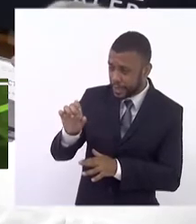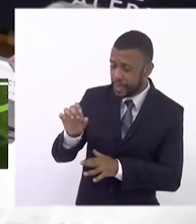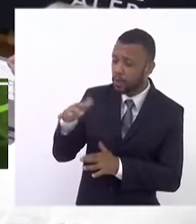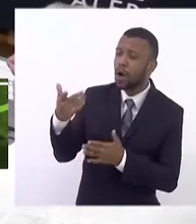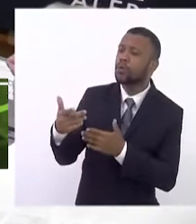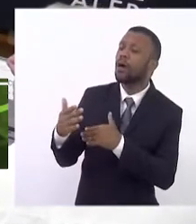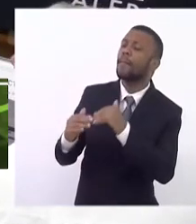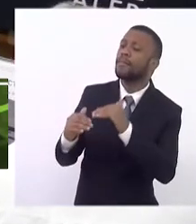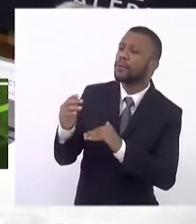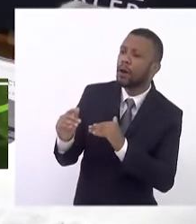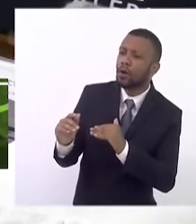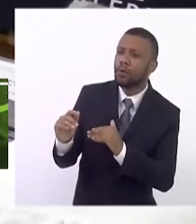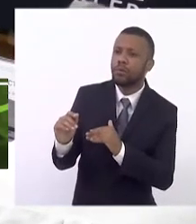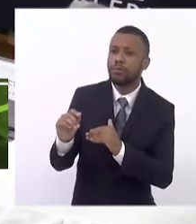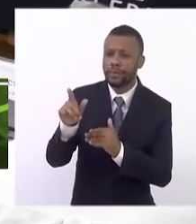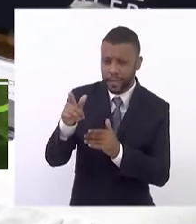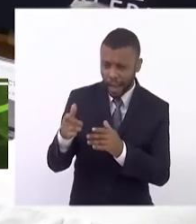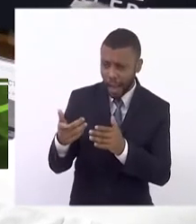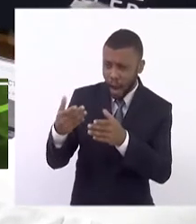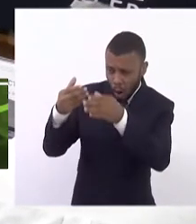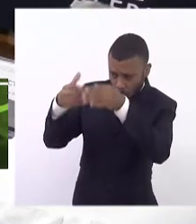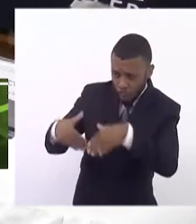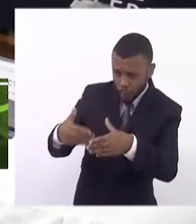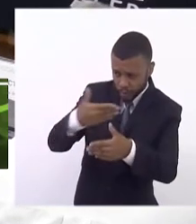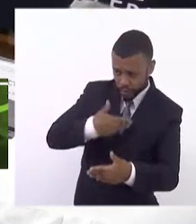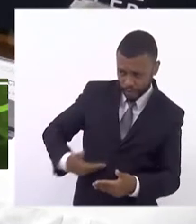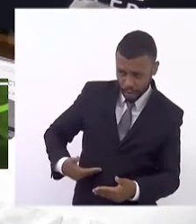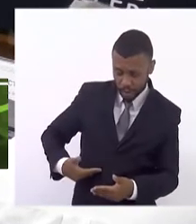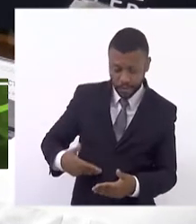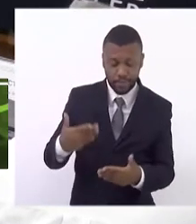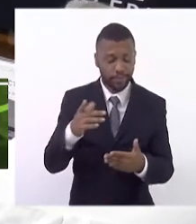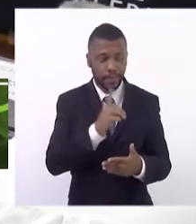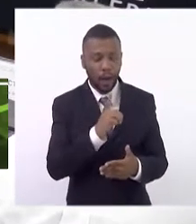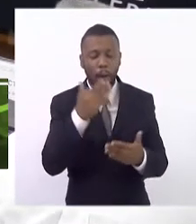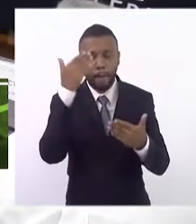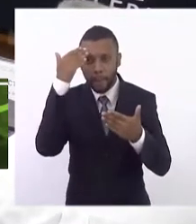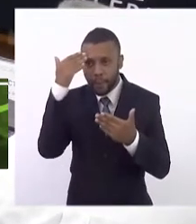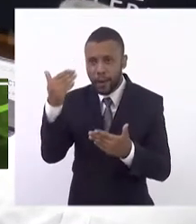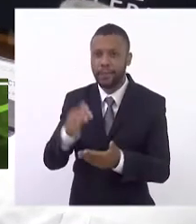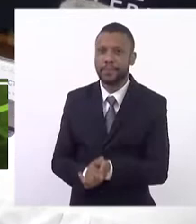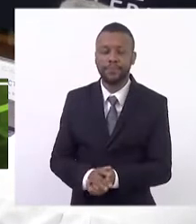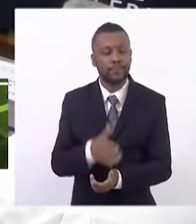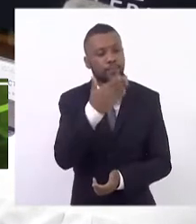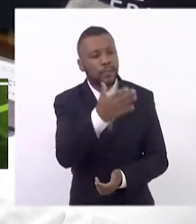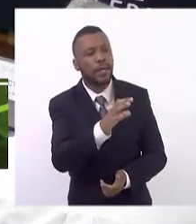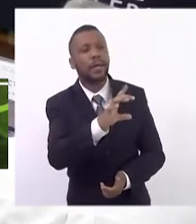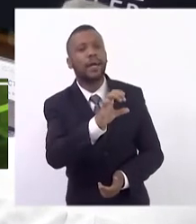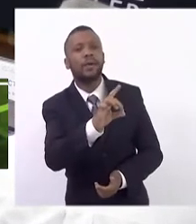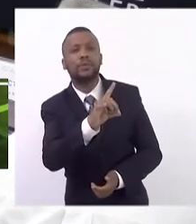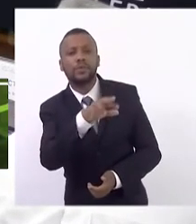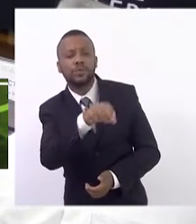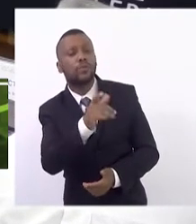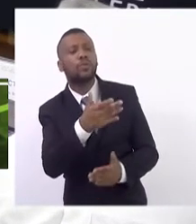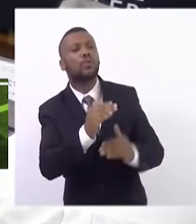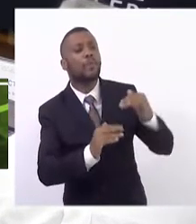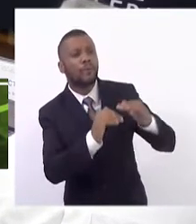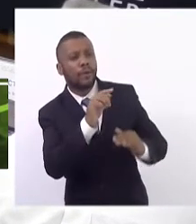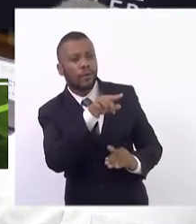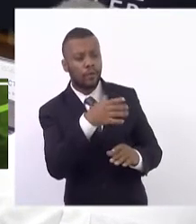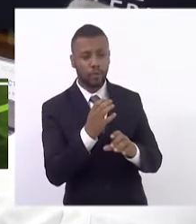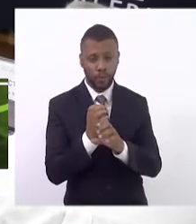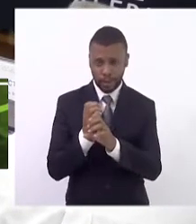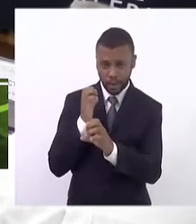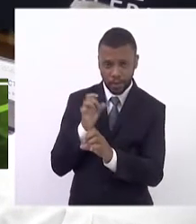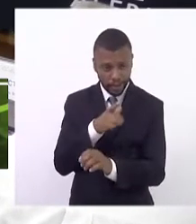concursada do Estado? Também não. Muito obrigado. Doutor Claudino, sua profissão? Engenheiro. O senhor é